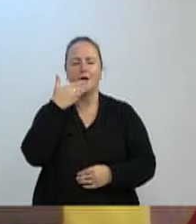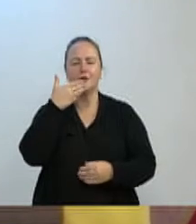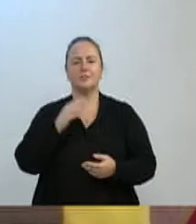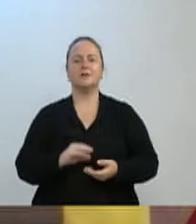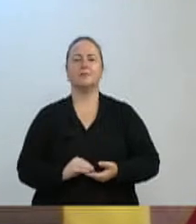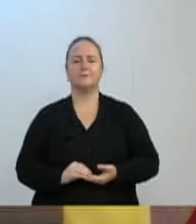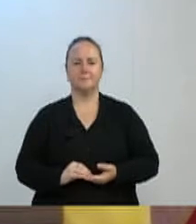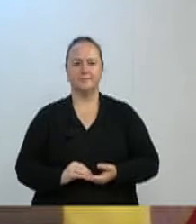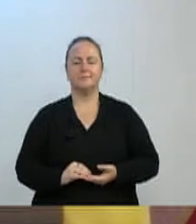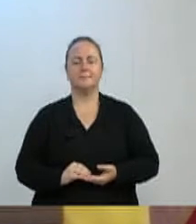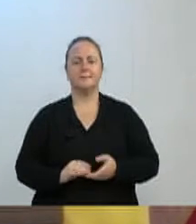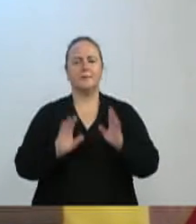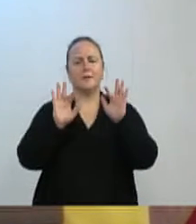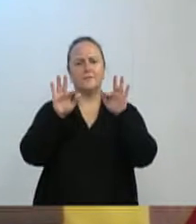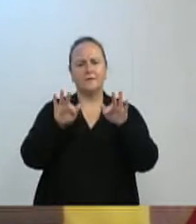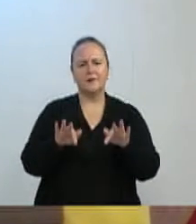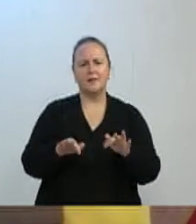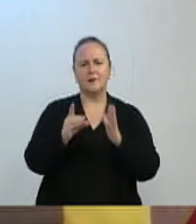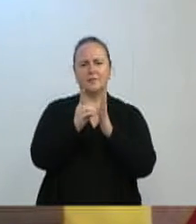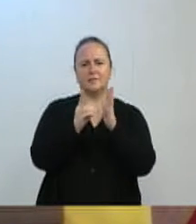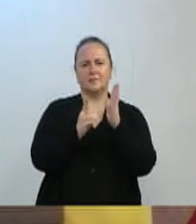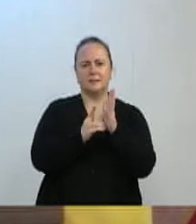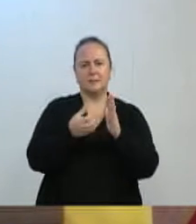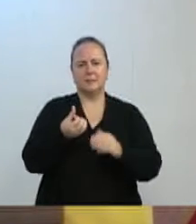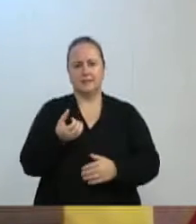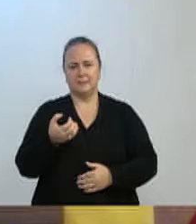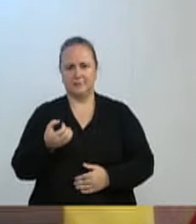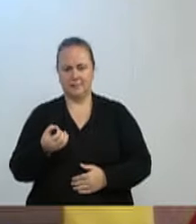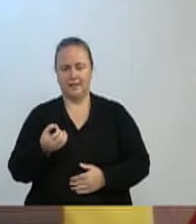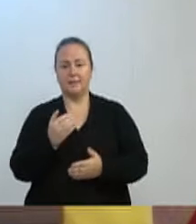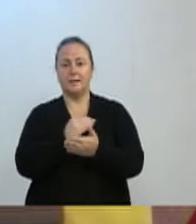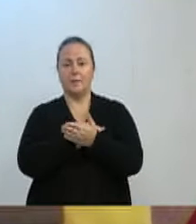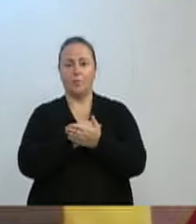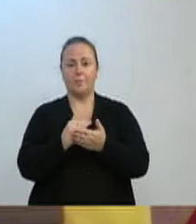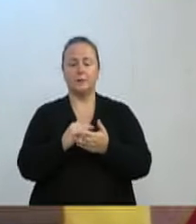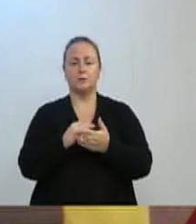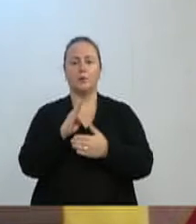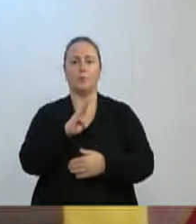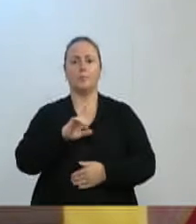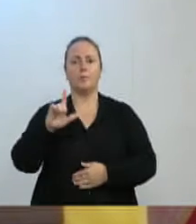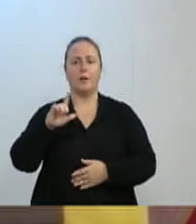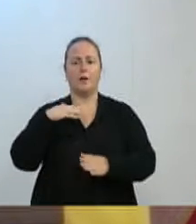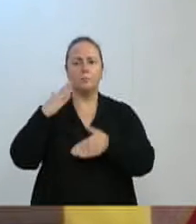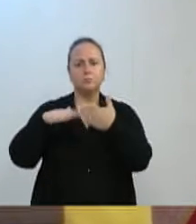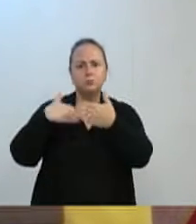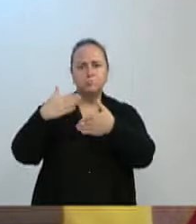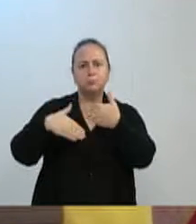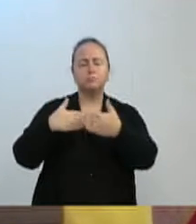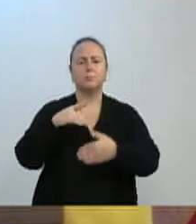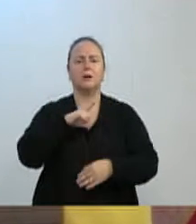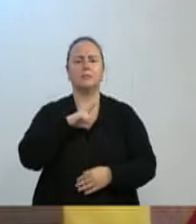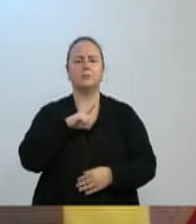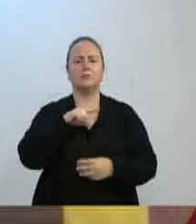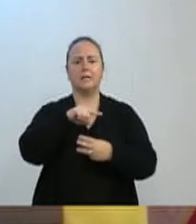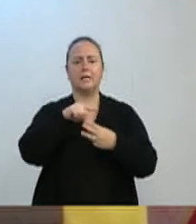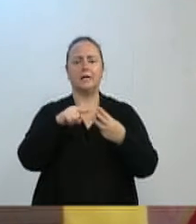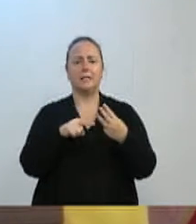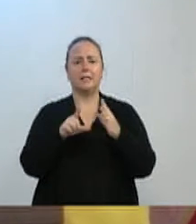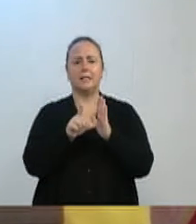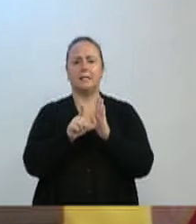no final da década de 60, quando começou a verticalização de Blumenau, ali tinha praticamente 3 comércios.